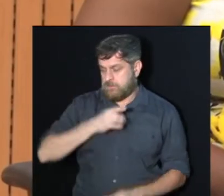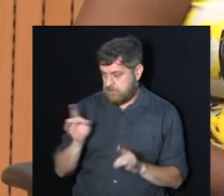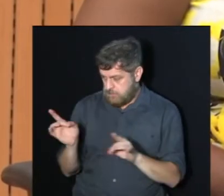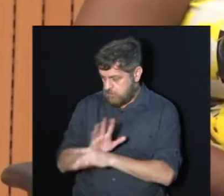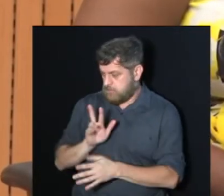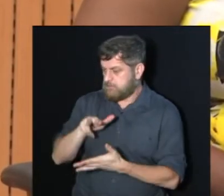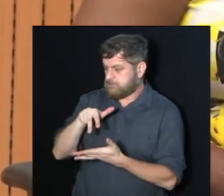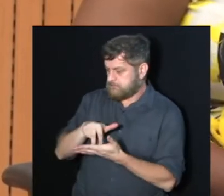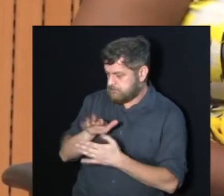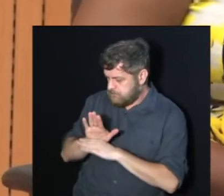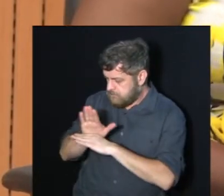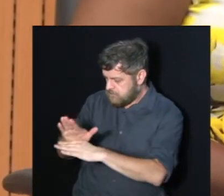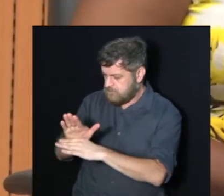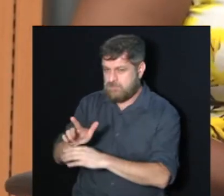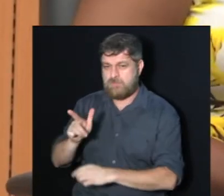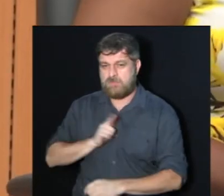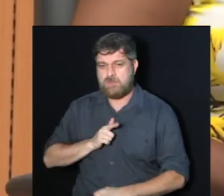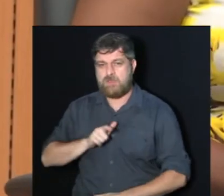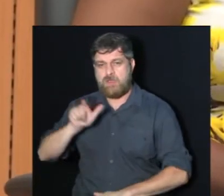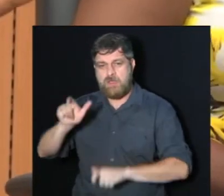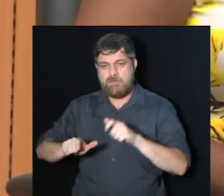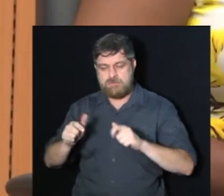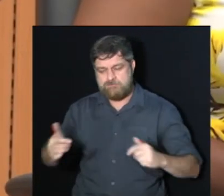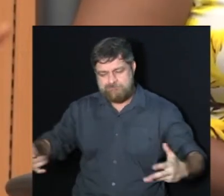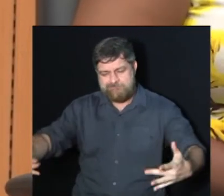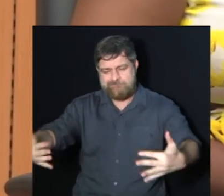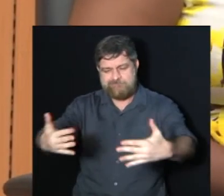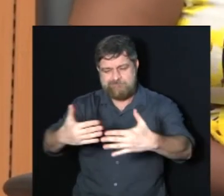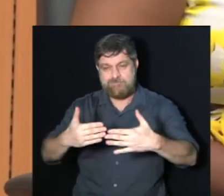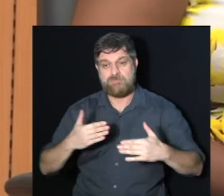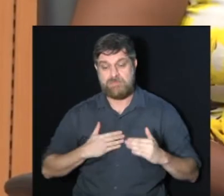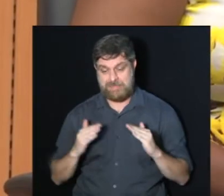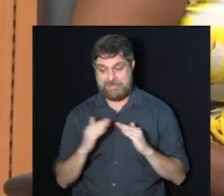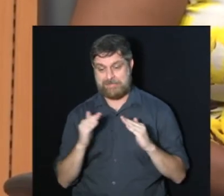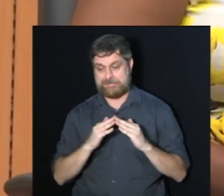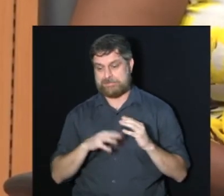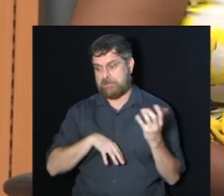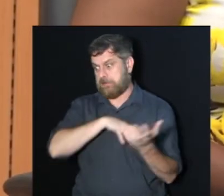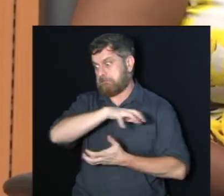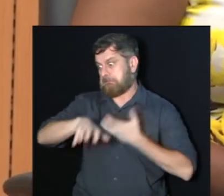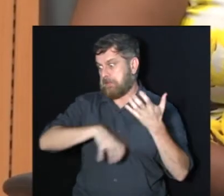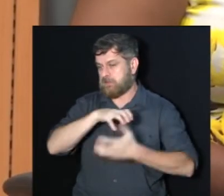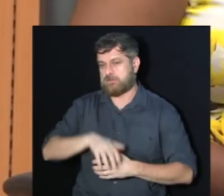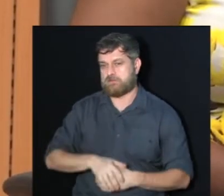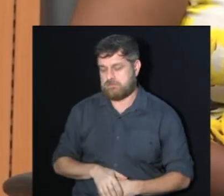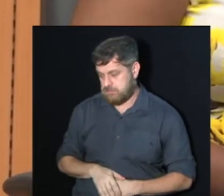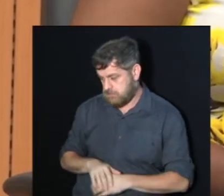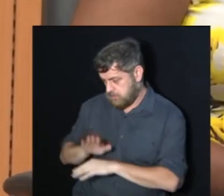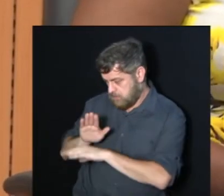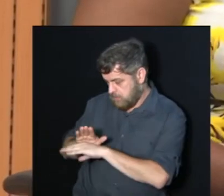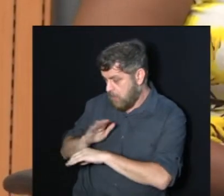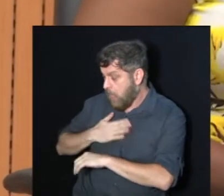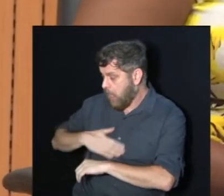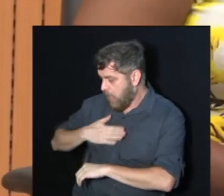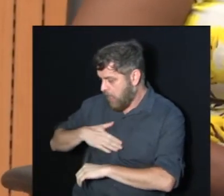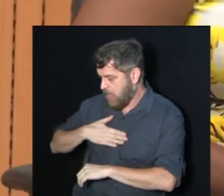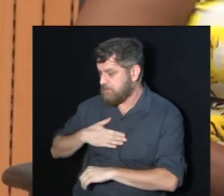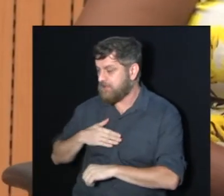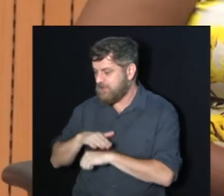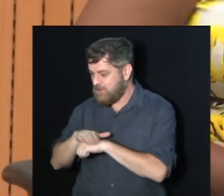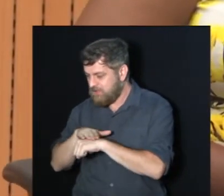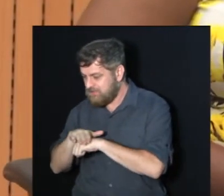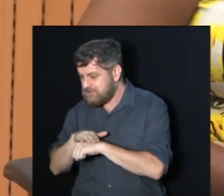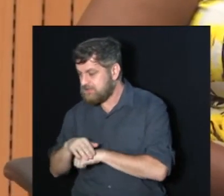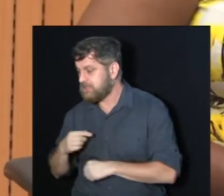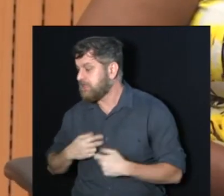para você. Estou com gente recolhido. Minha casa lá está um pandemônio, mas eu disse para minhas filhas, nós não podemos deixar